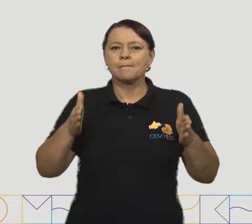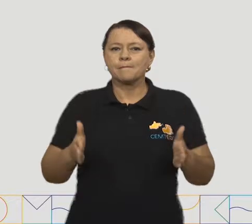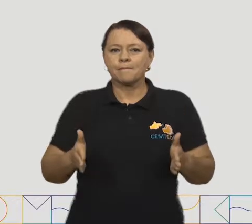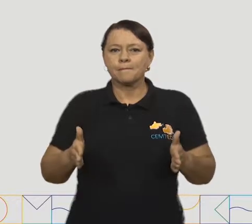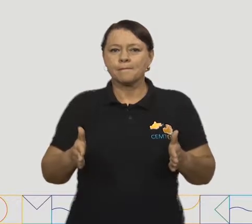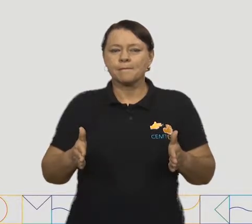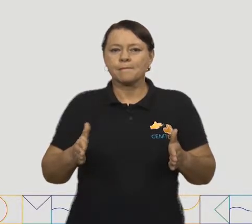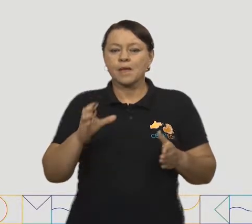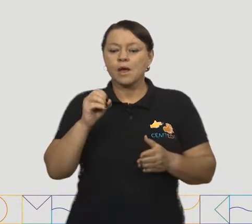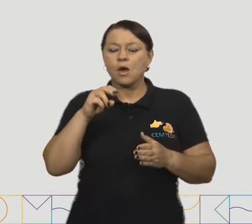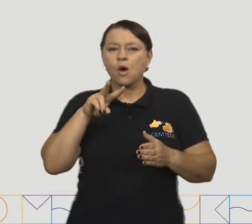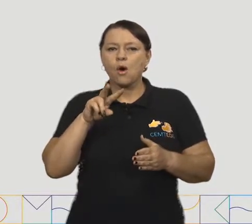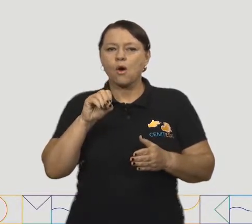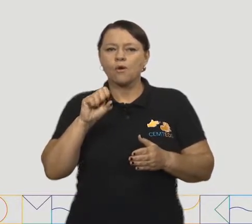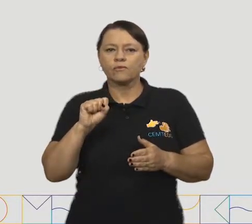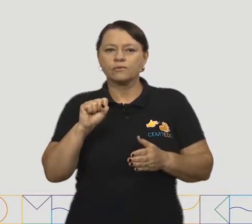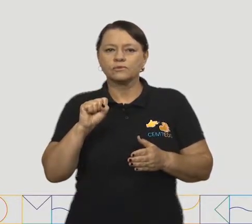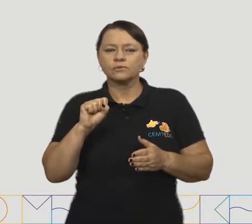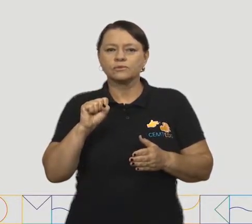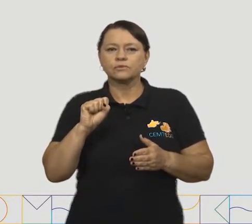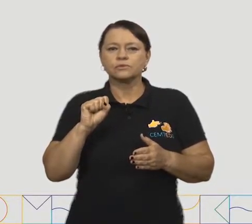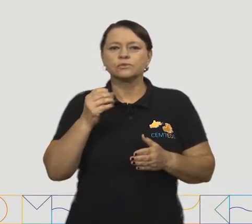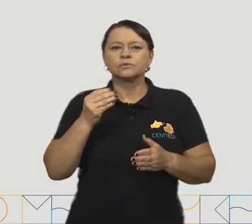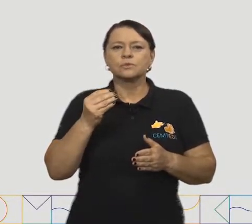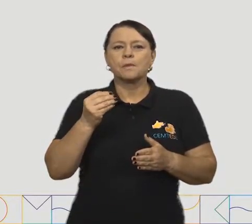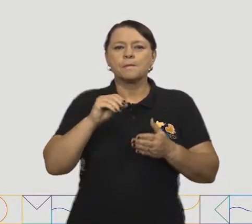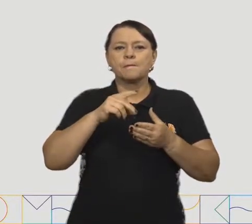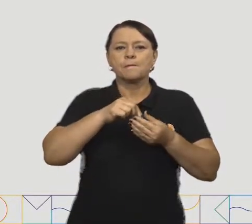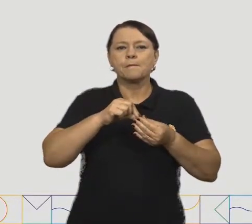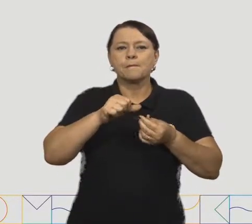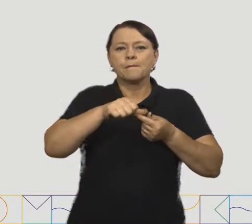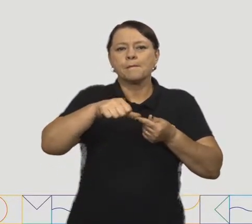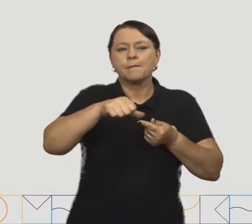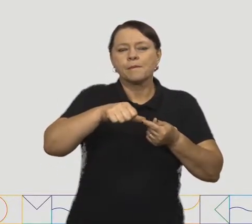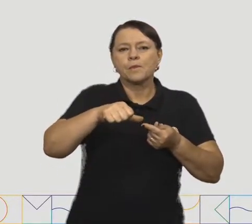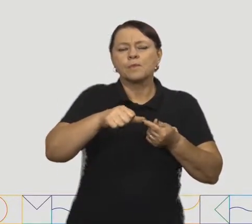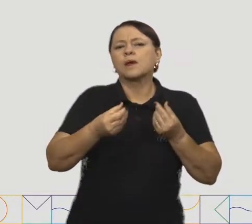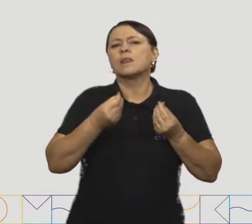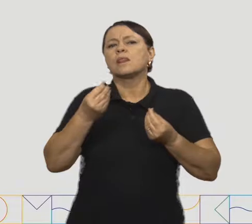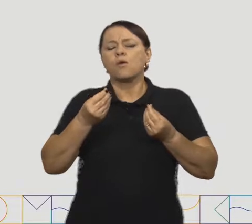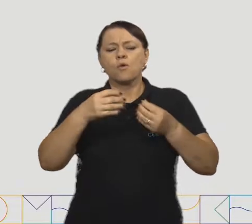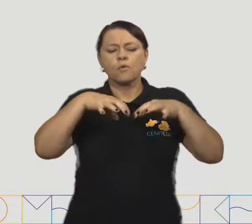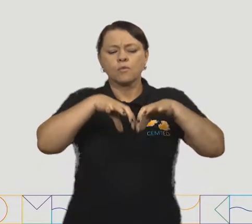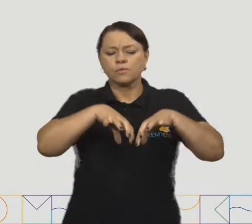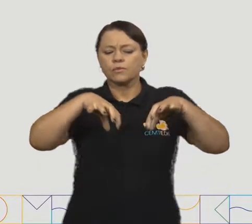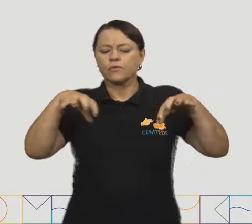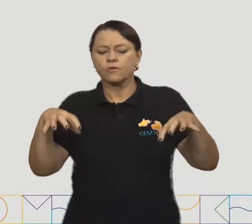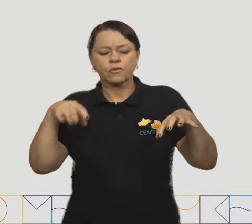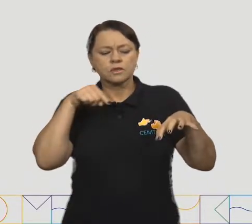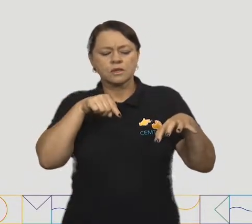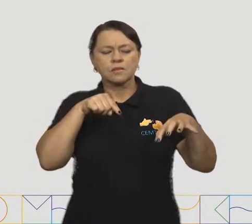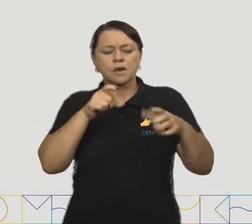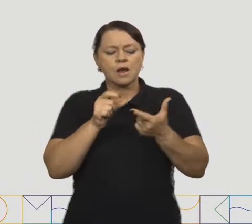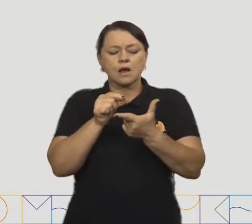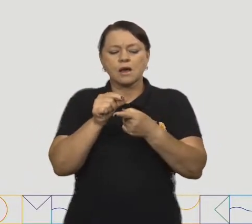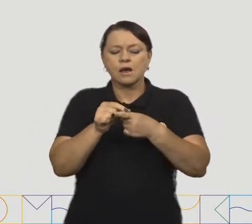deve comprar para ela. Vamos ler então a lista de palavras que tem aí. Imã,